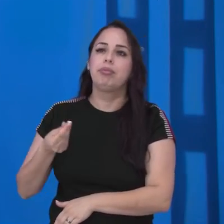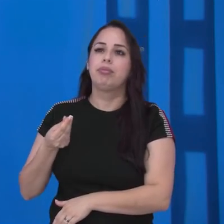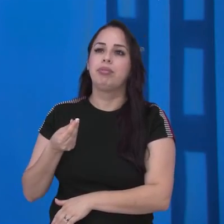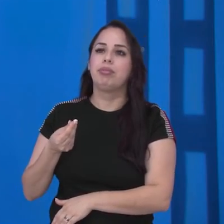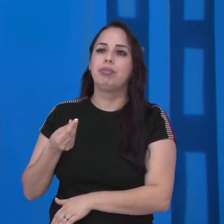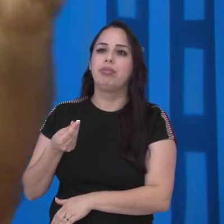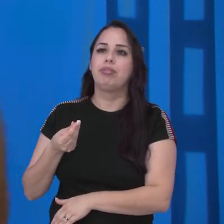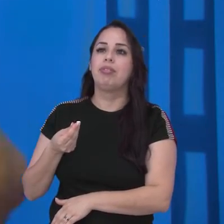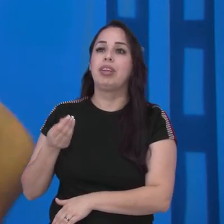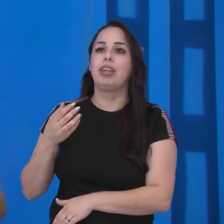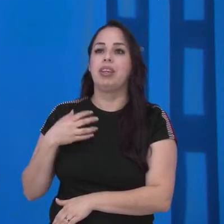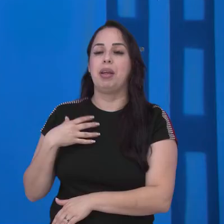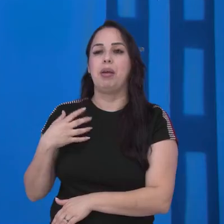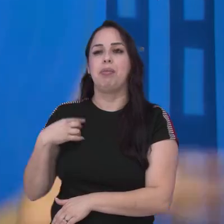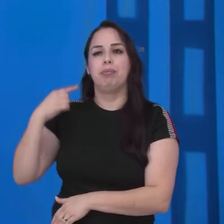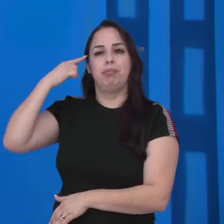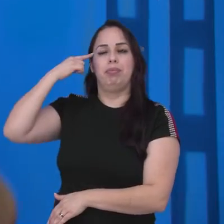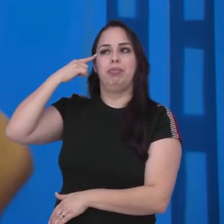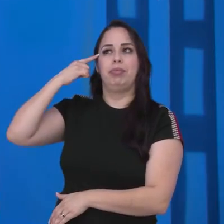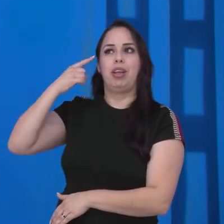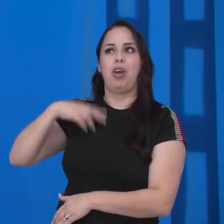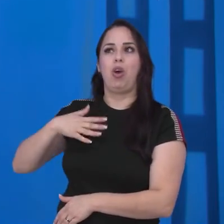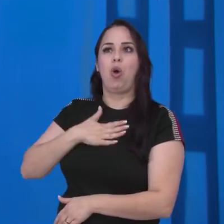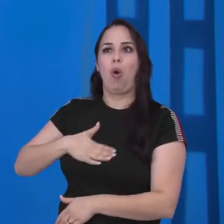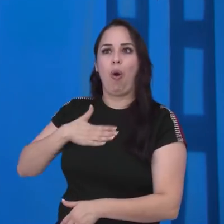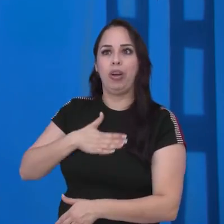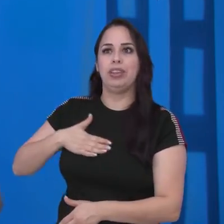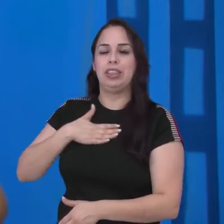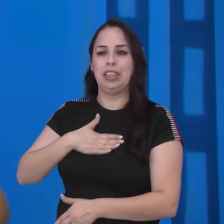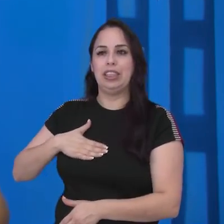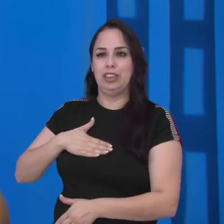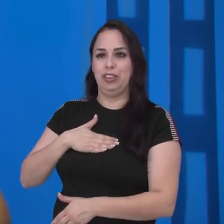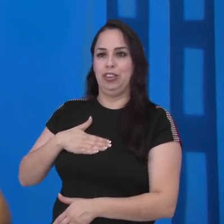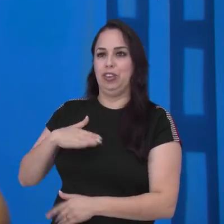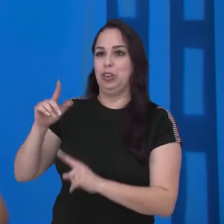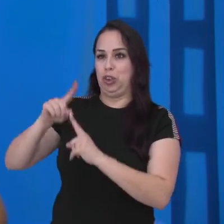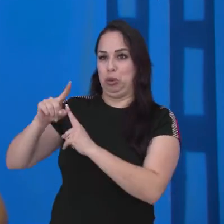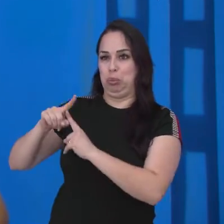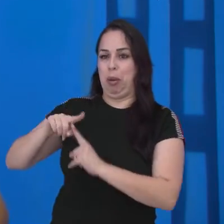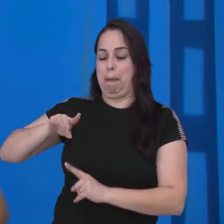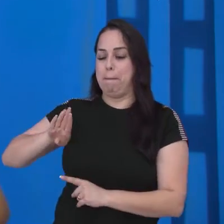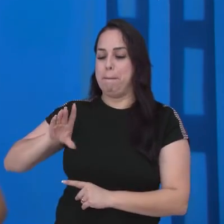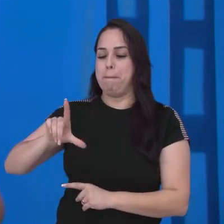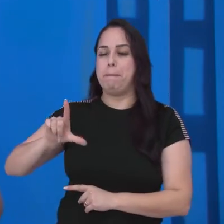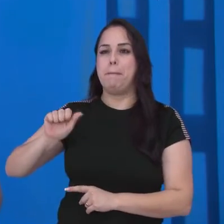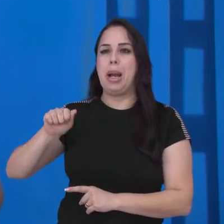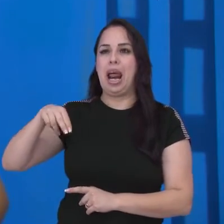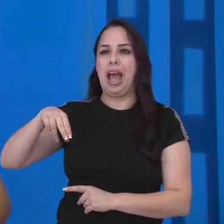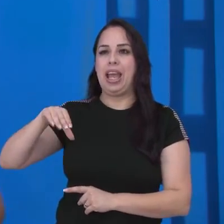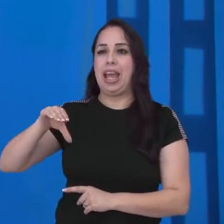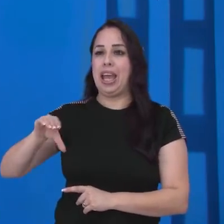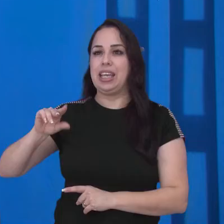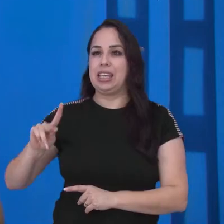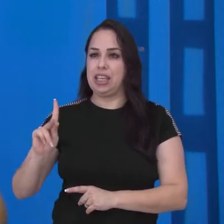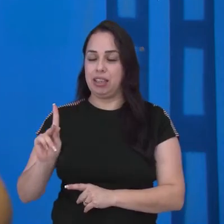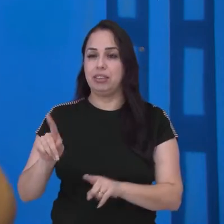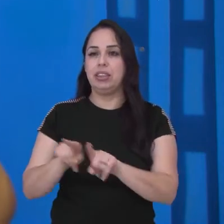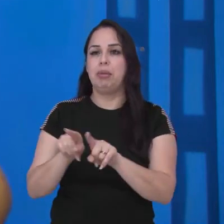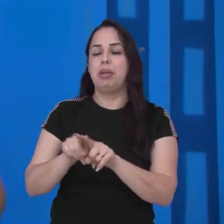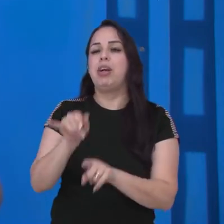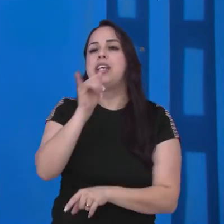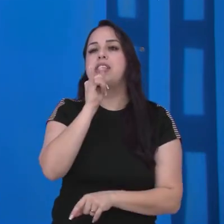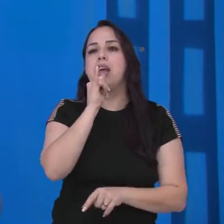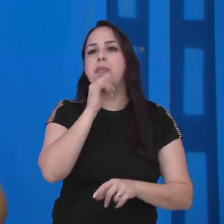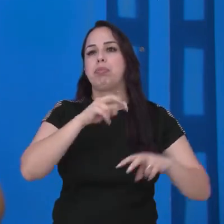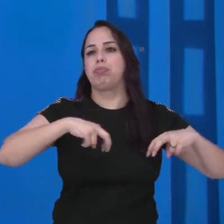teve conexão com a cultura hip hop sem saber, né? Então, dançar funk, né? Abrir